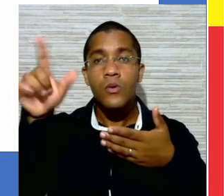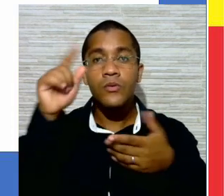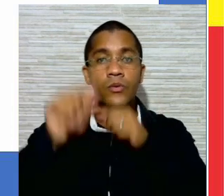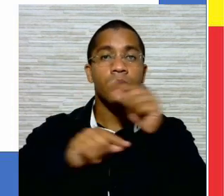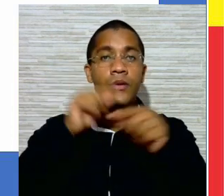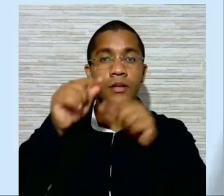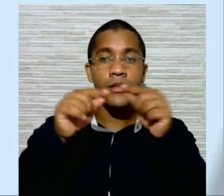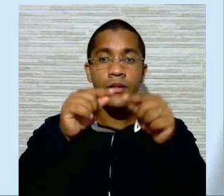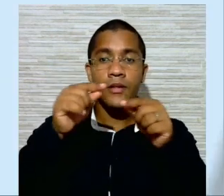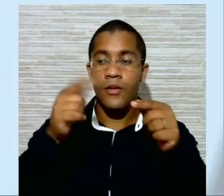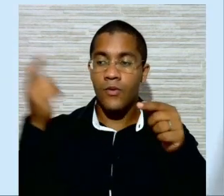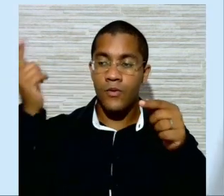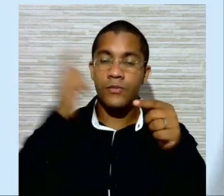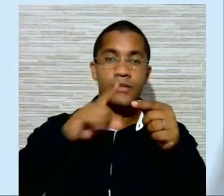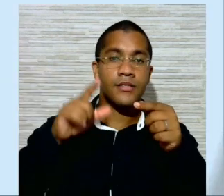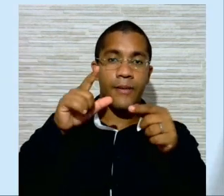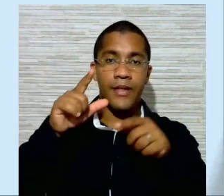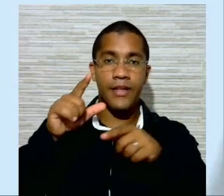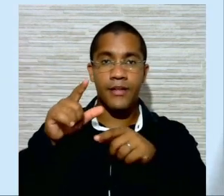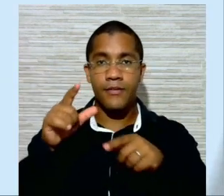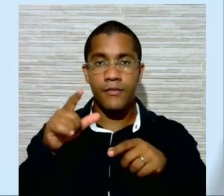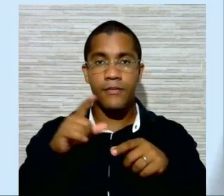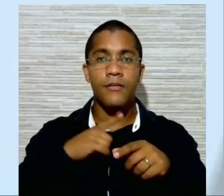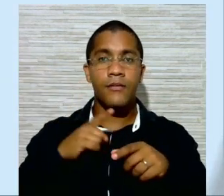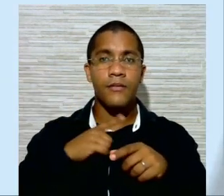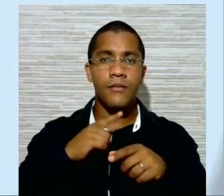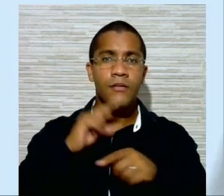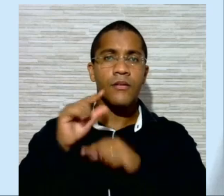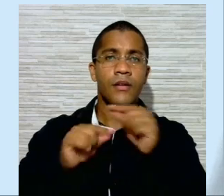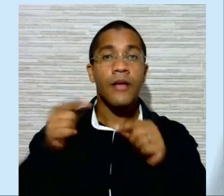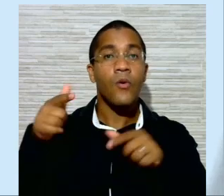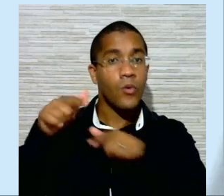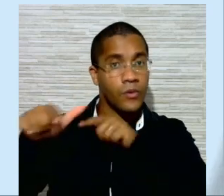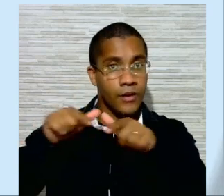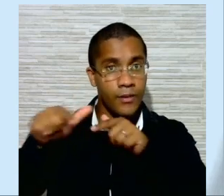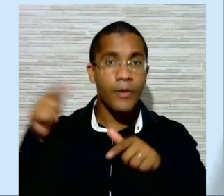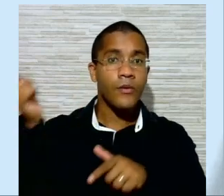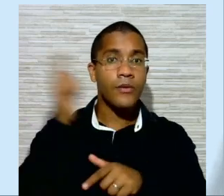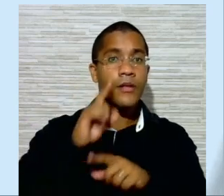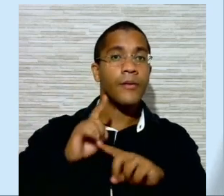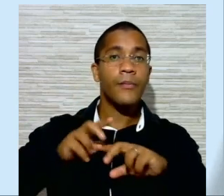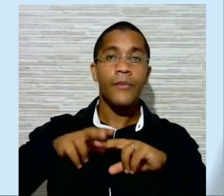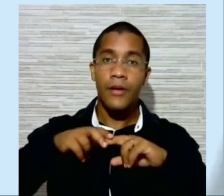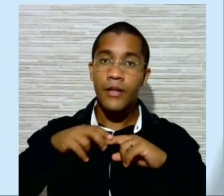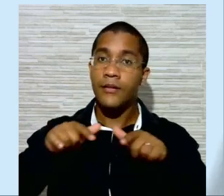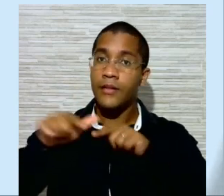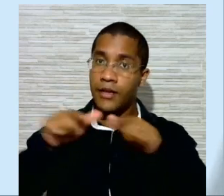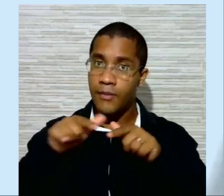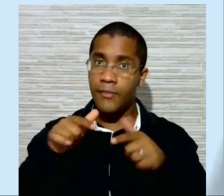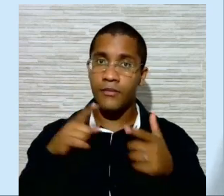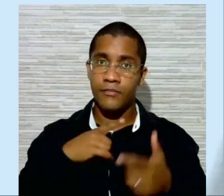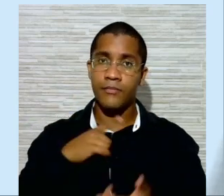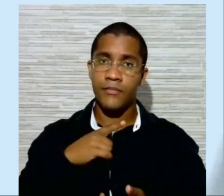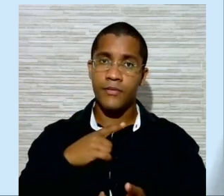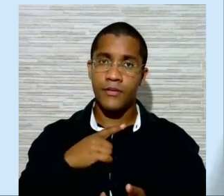com que essas pessoas também recebessem algum recurso por meio desse trabalho que foi feito, ok, gente?